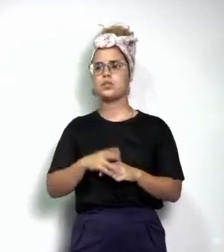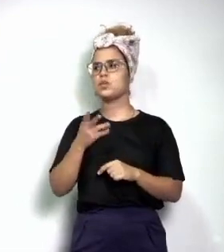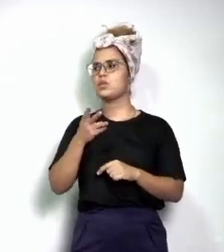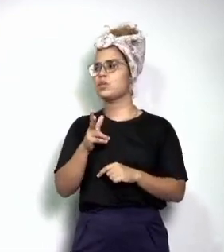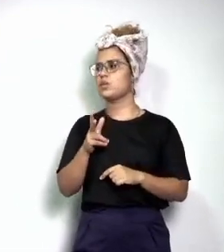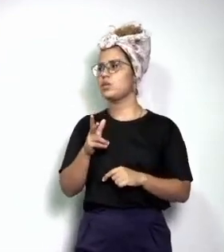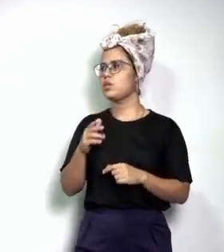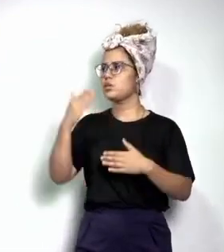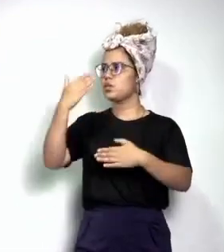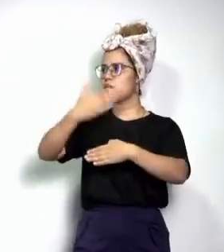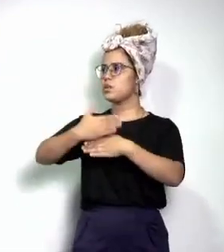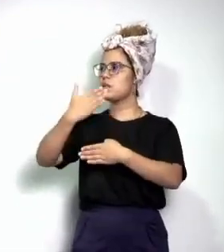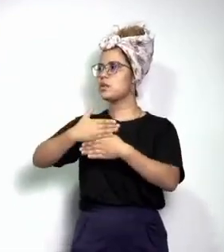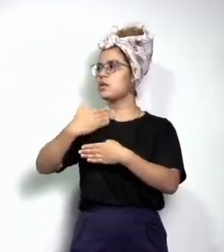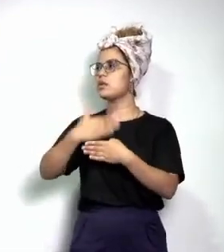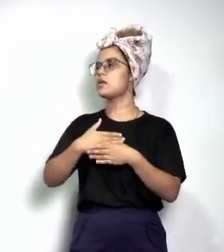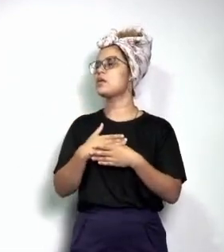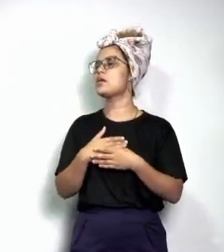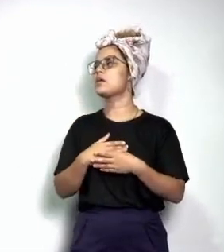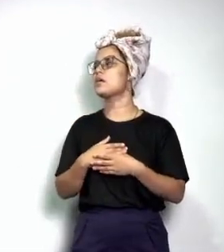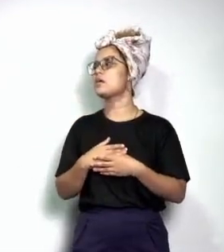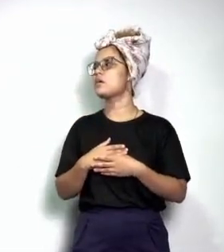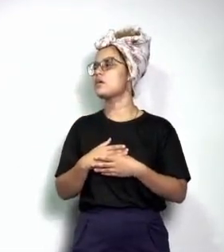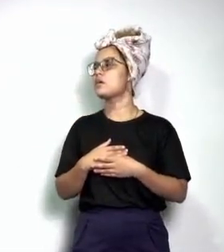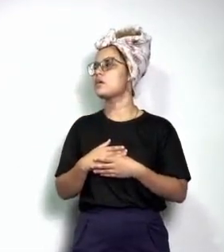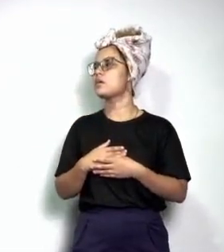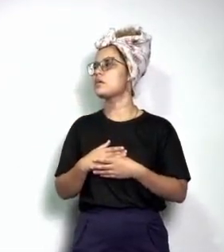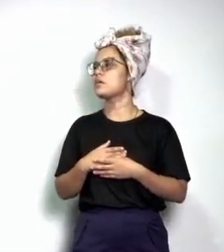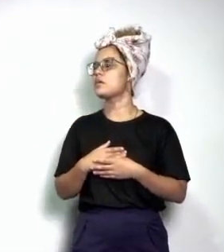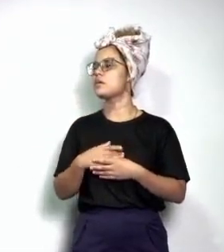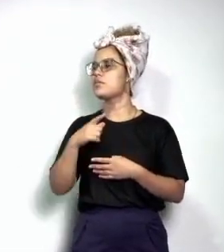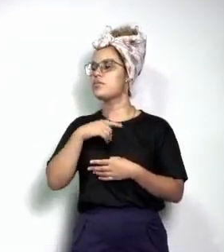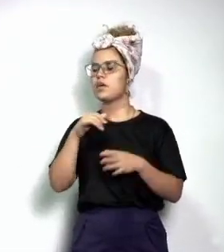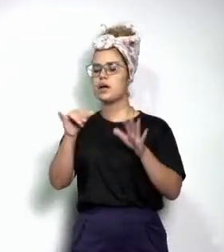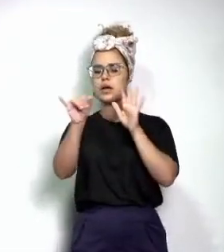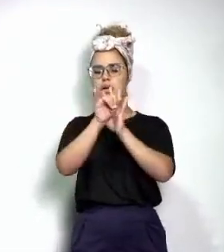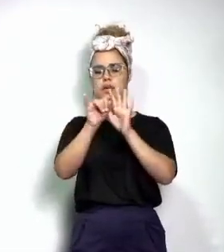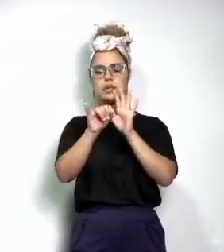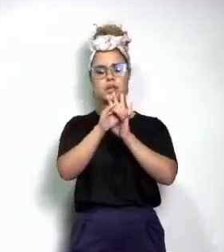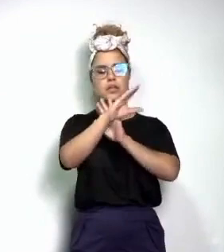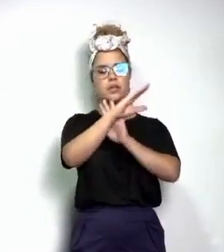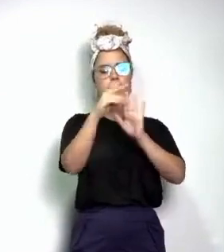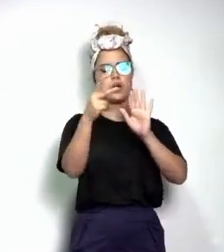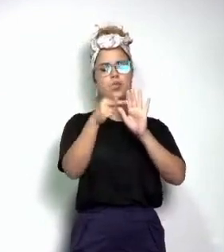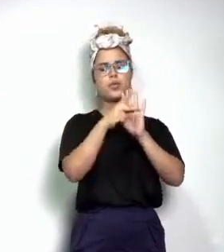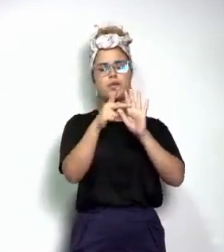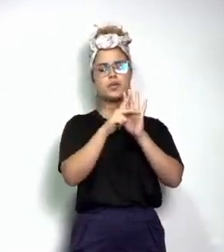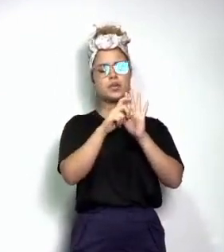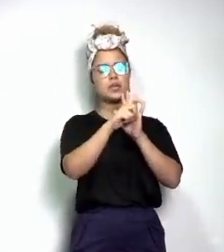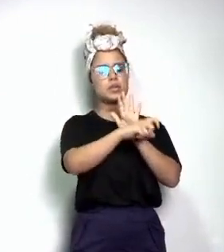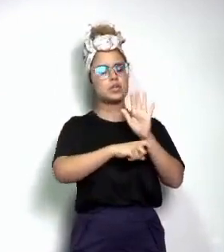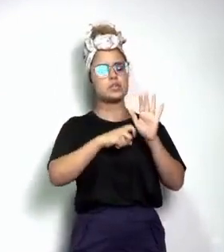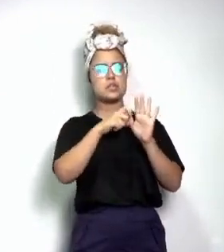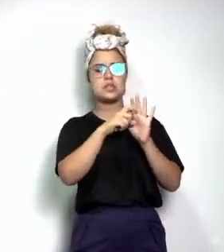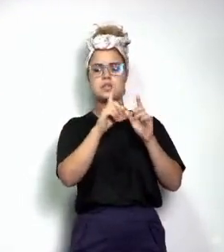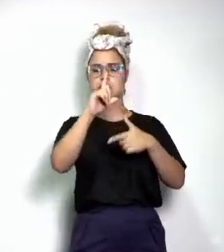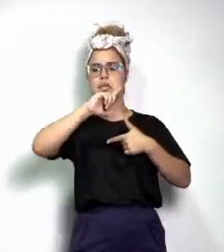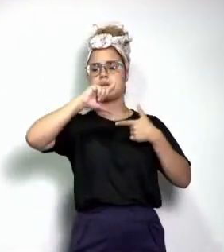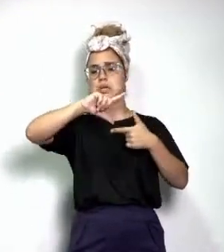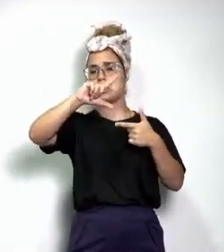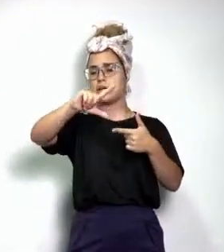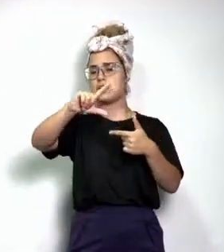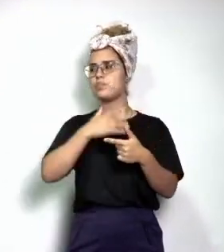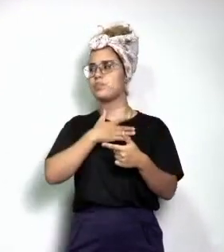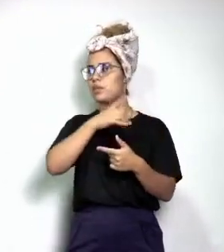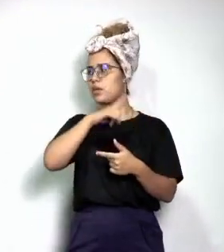Continuando aqui na claquete, então a gente vai identificar projeto, rolo, cena, take. Aqui, inclusive, esqueci